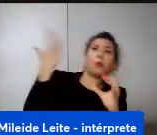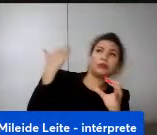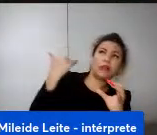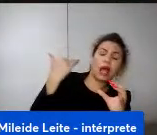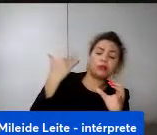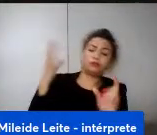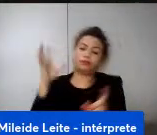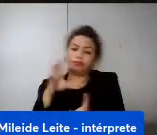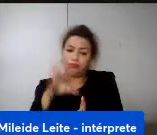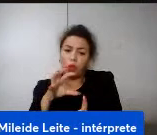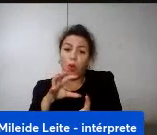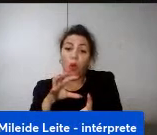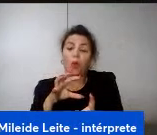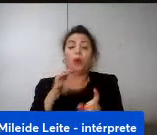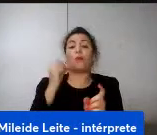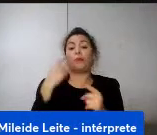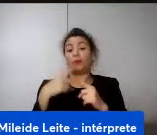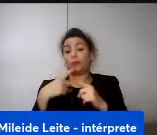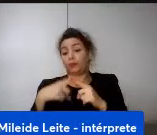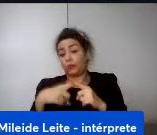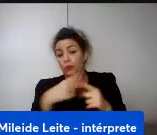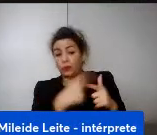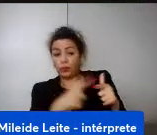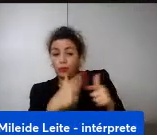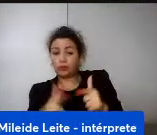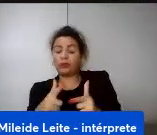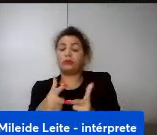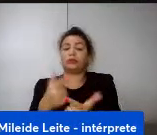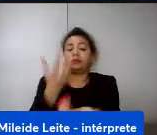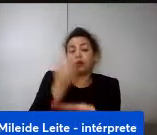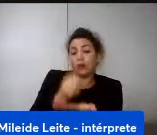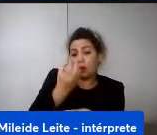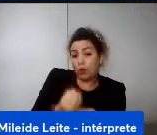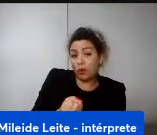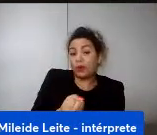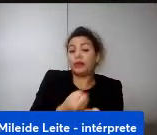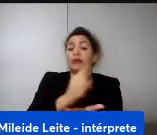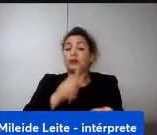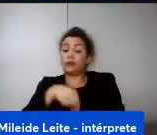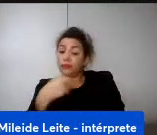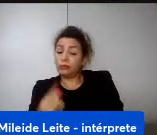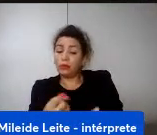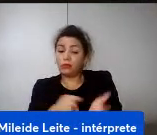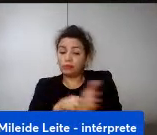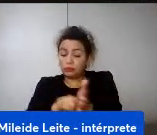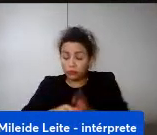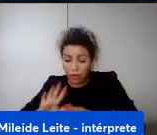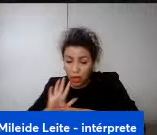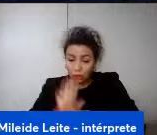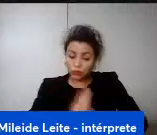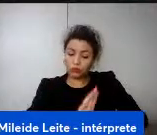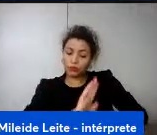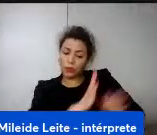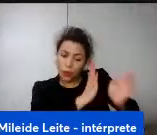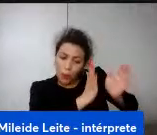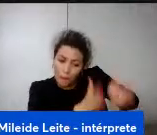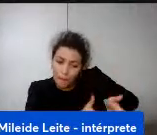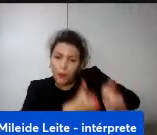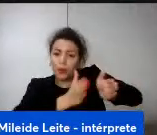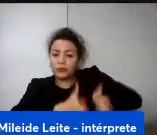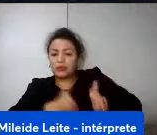afetado por questões decorrentes da alfabetização, e com isso contribuir para que o processo de